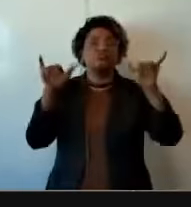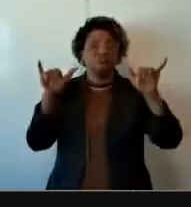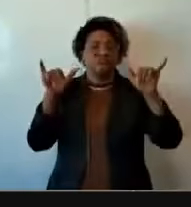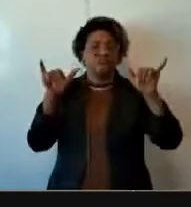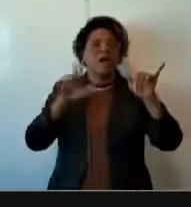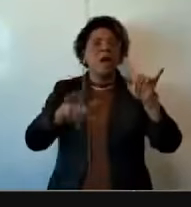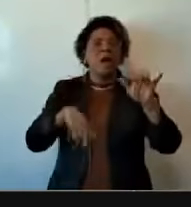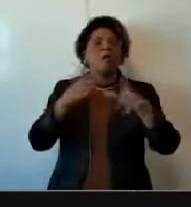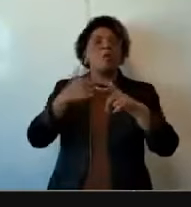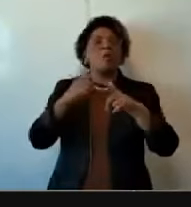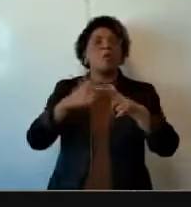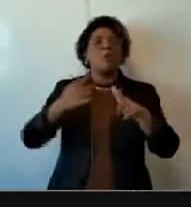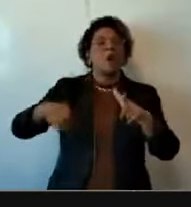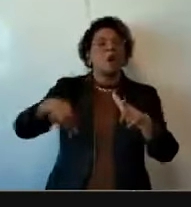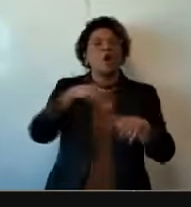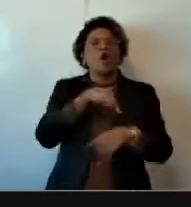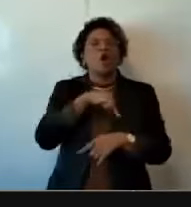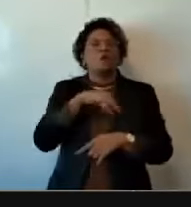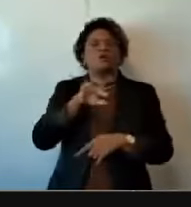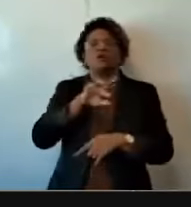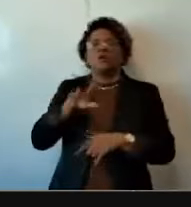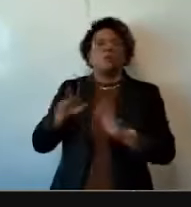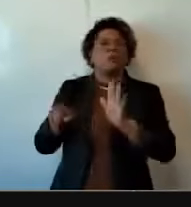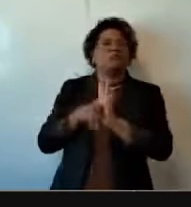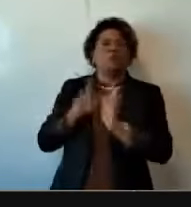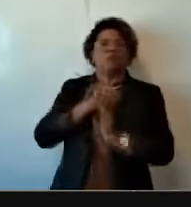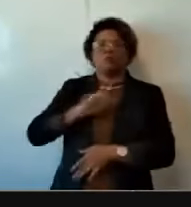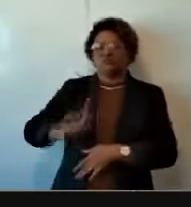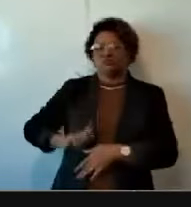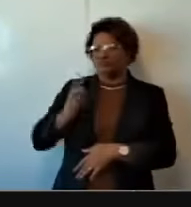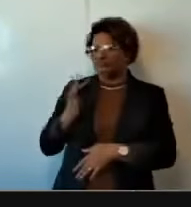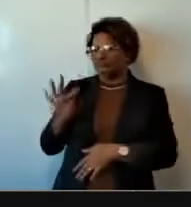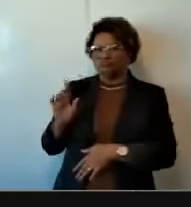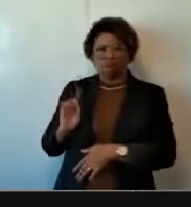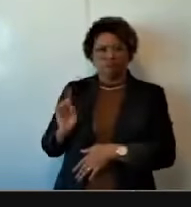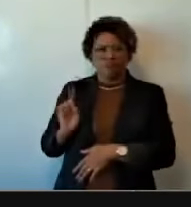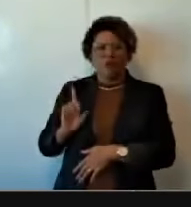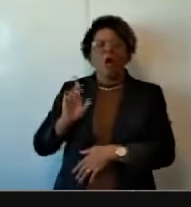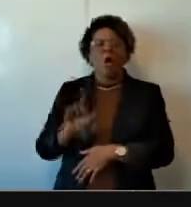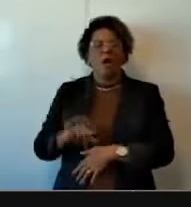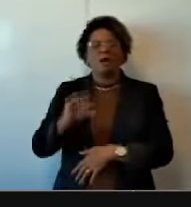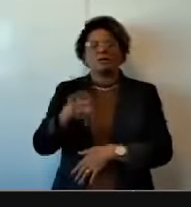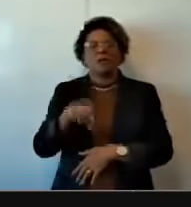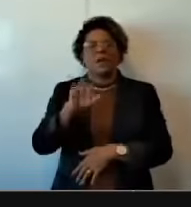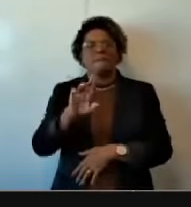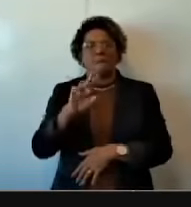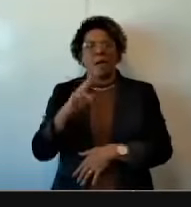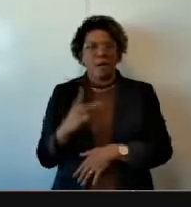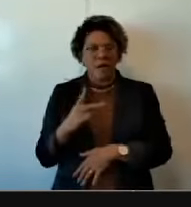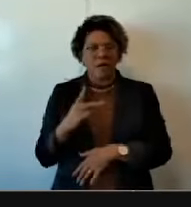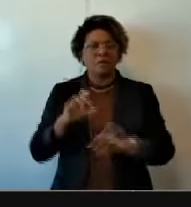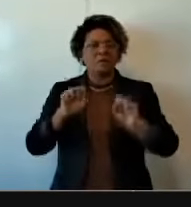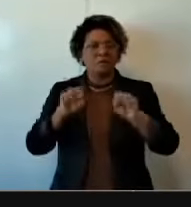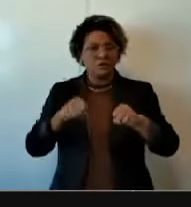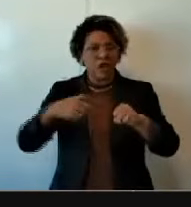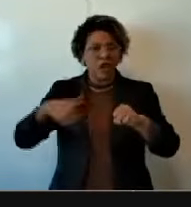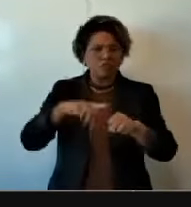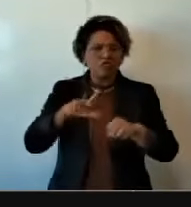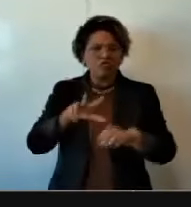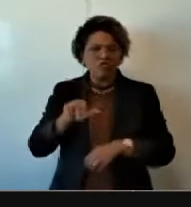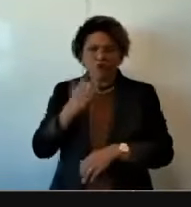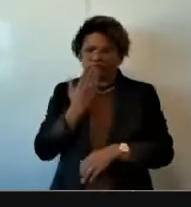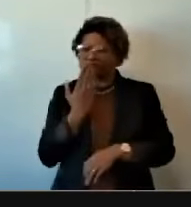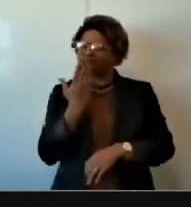um problema de Belo Horizonte. É problema de posturas. E assim a gente vai encarar esse grande desafio que